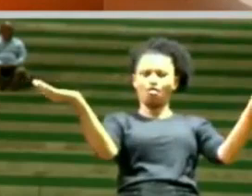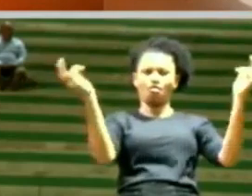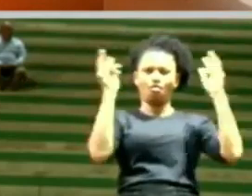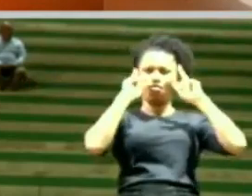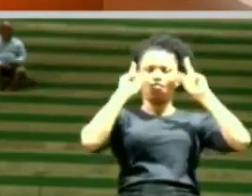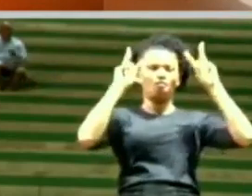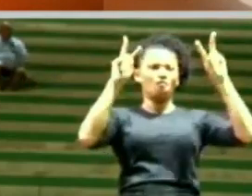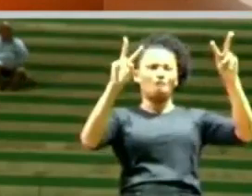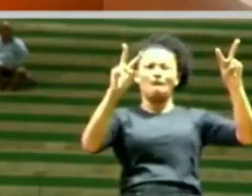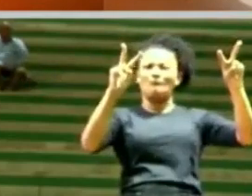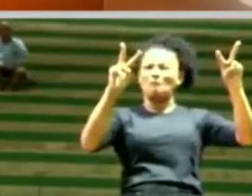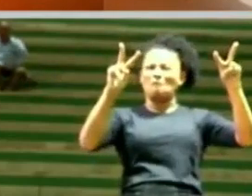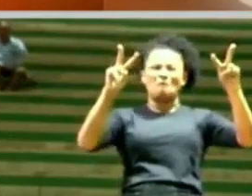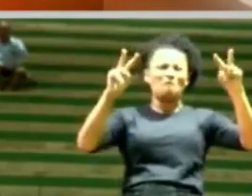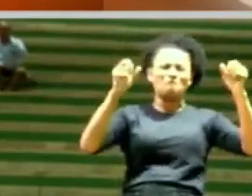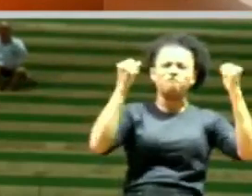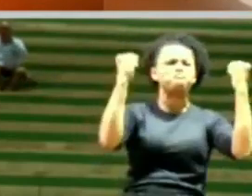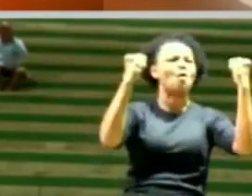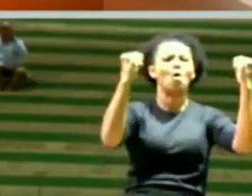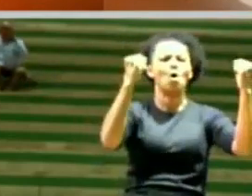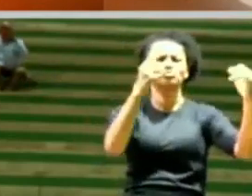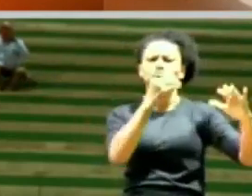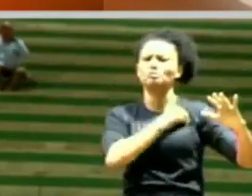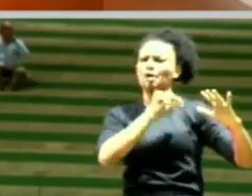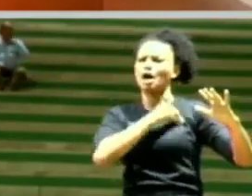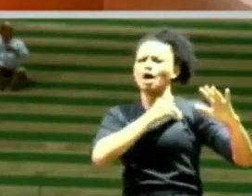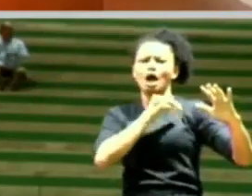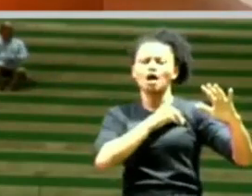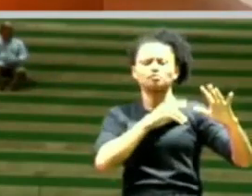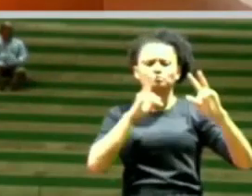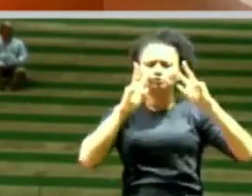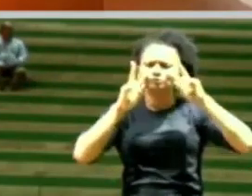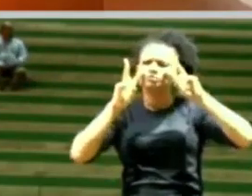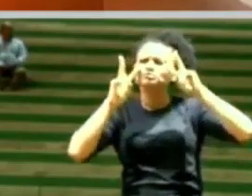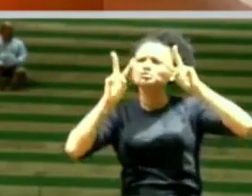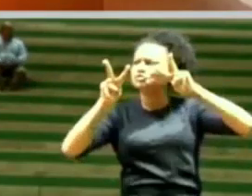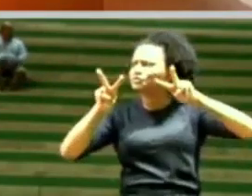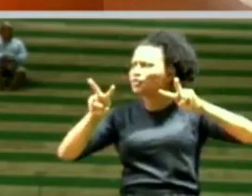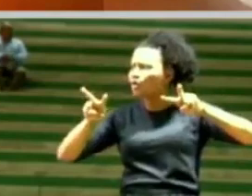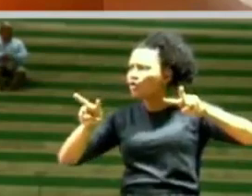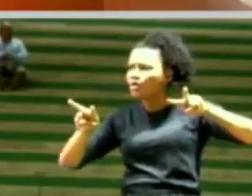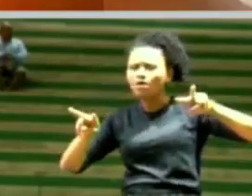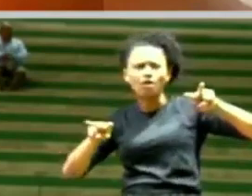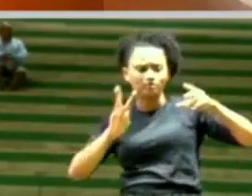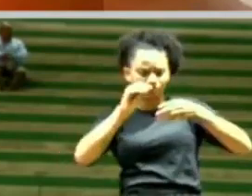pecado domina lá fora. Deixa eu olhar dentro do templo.